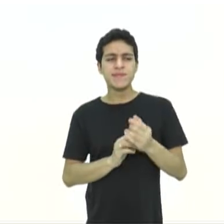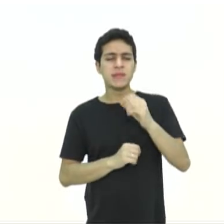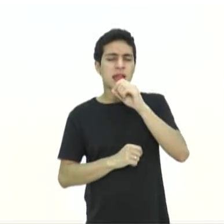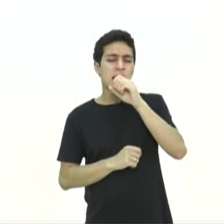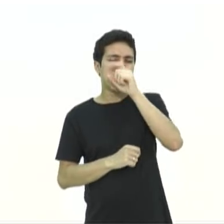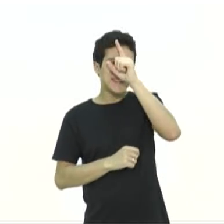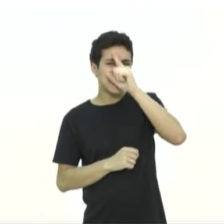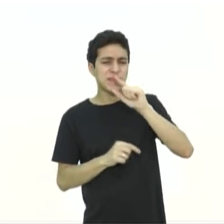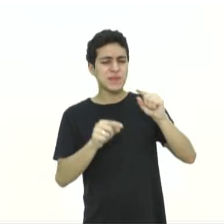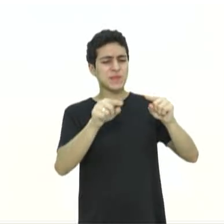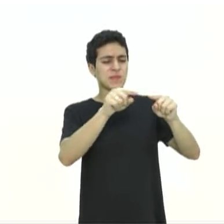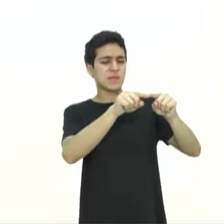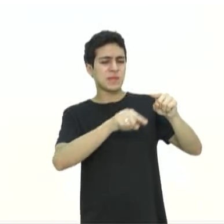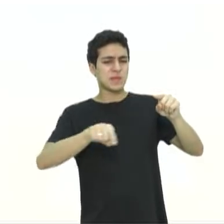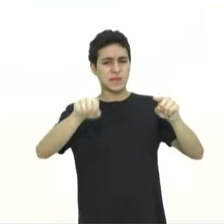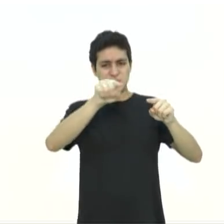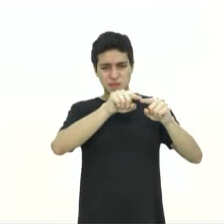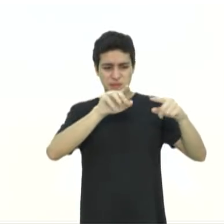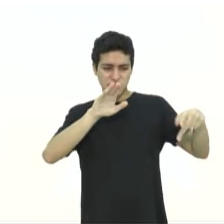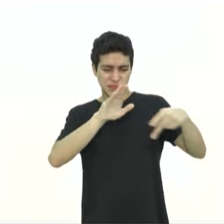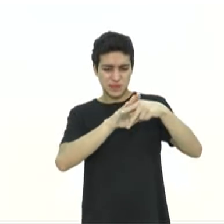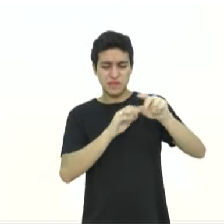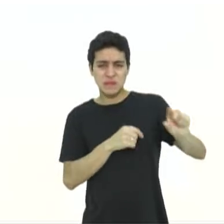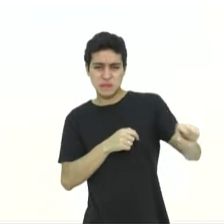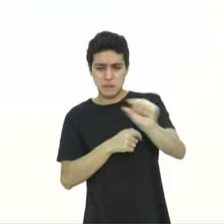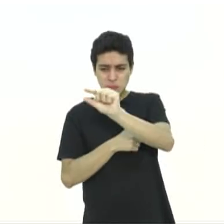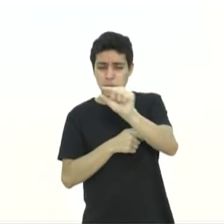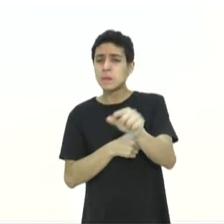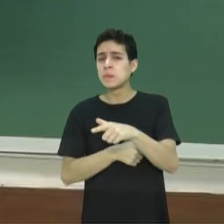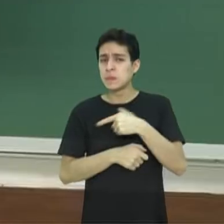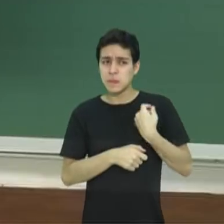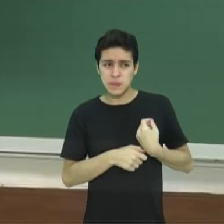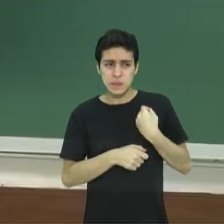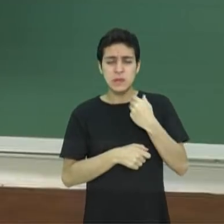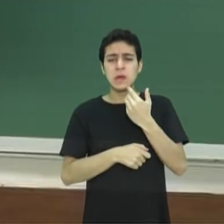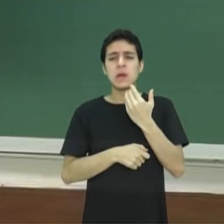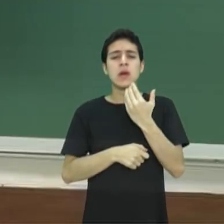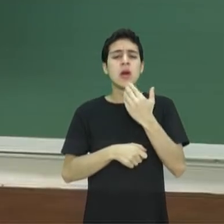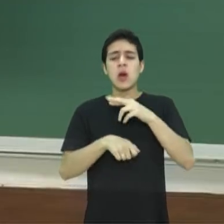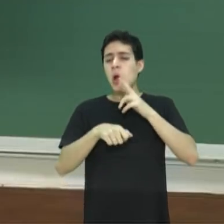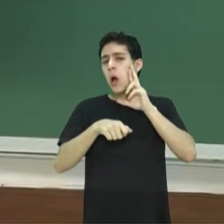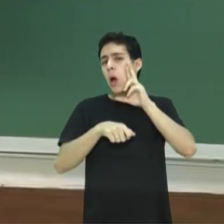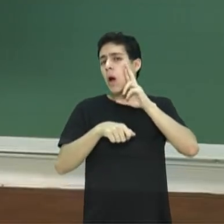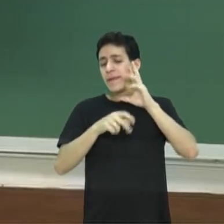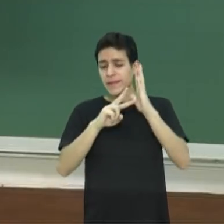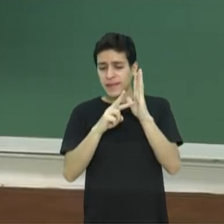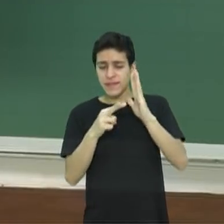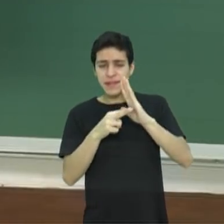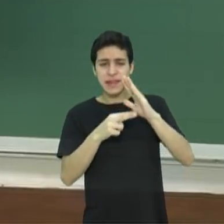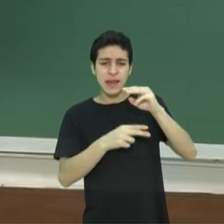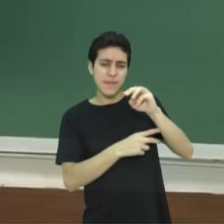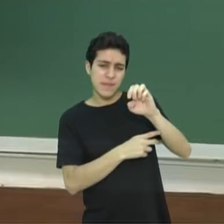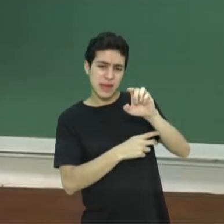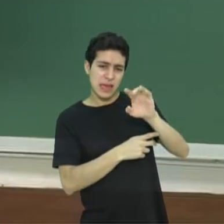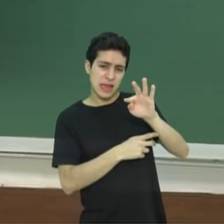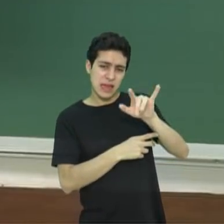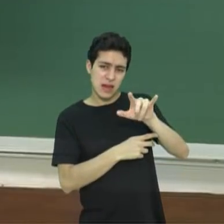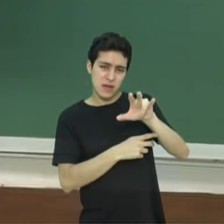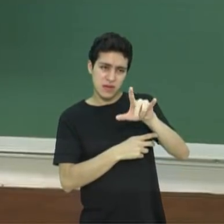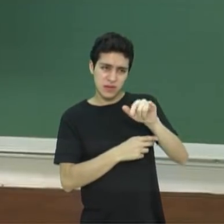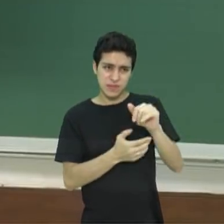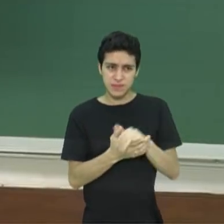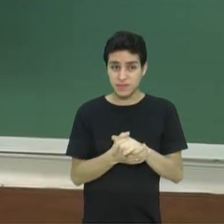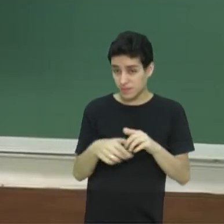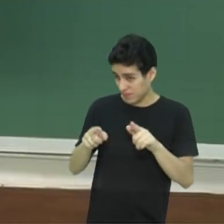amarelinhos são de siderurgia também por todo o continente. Cor-de-rosa, metalurgia. A indústria naval, aqui,